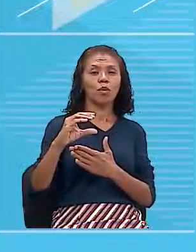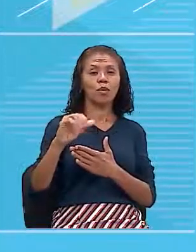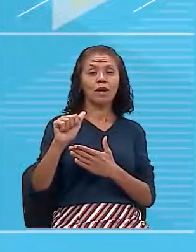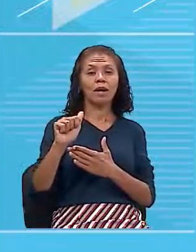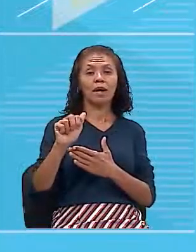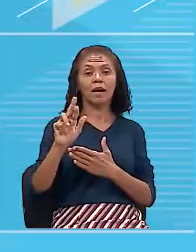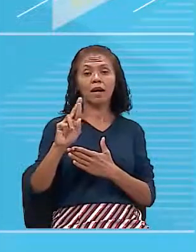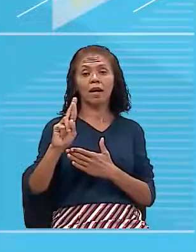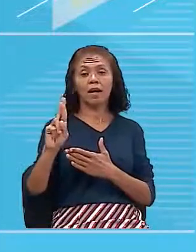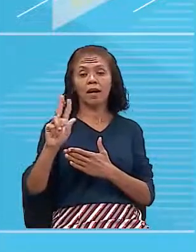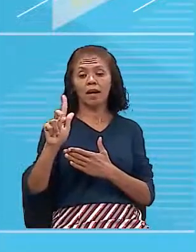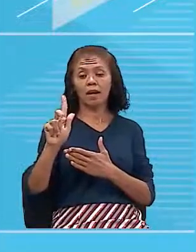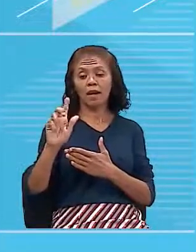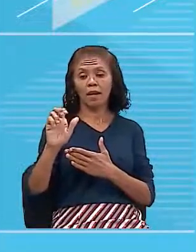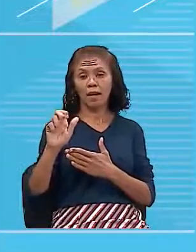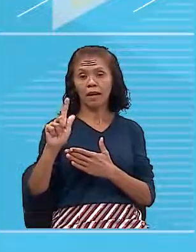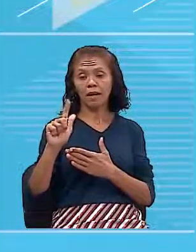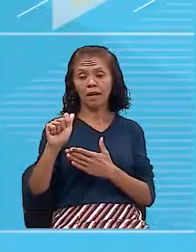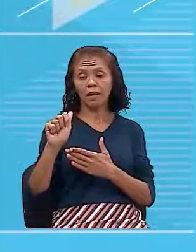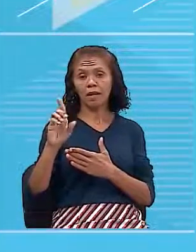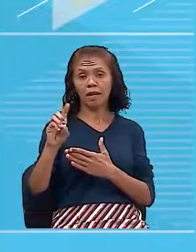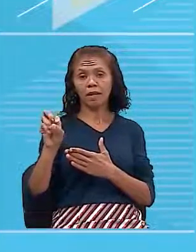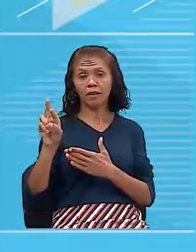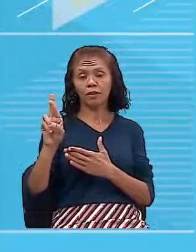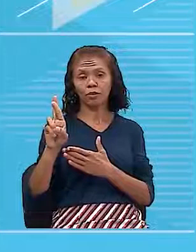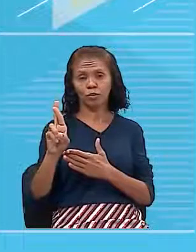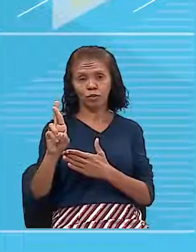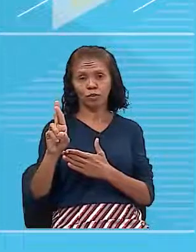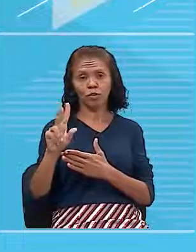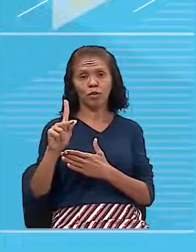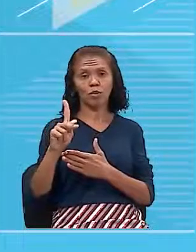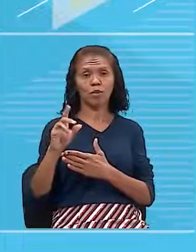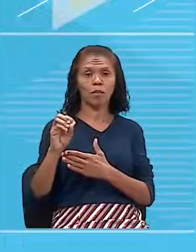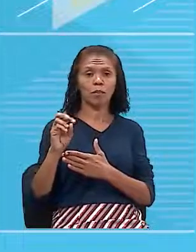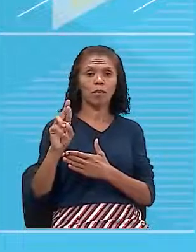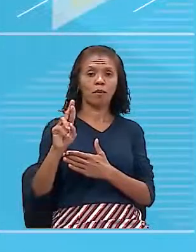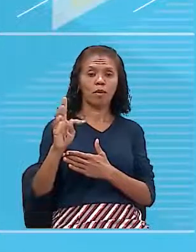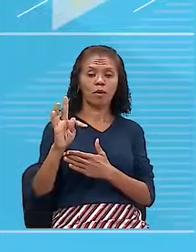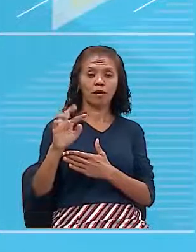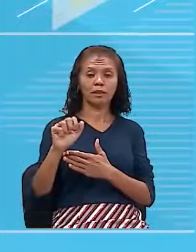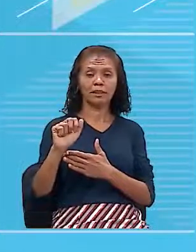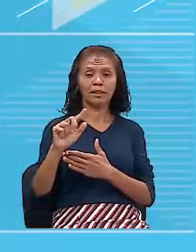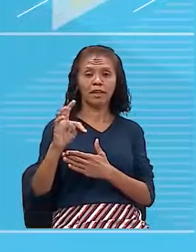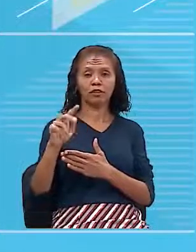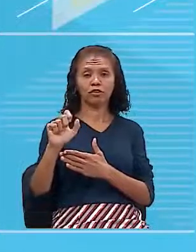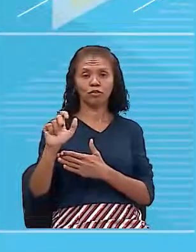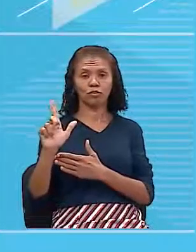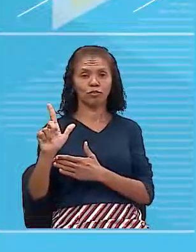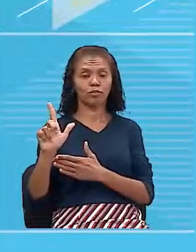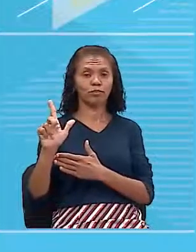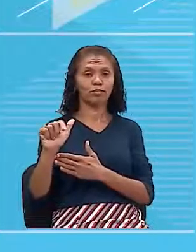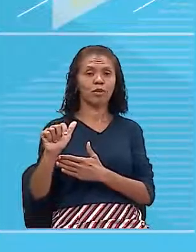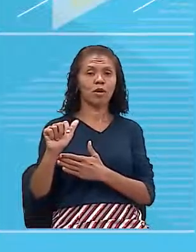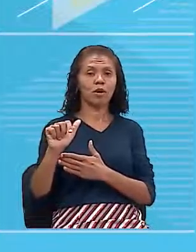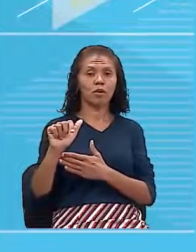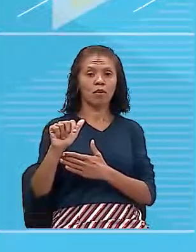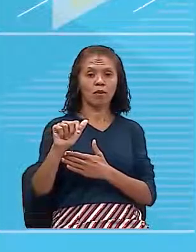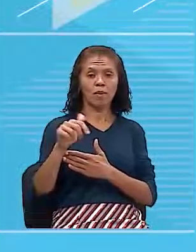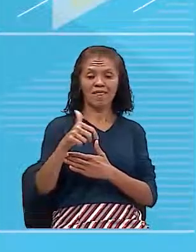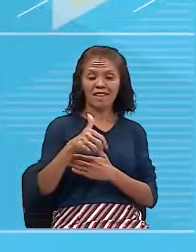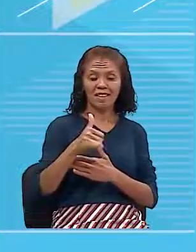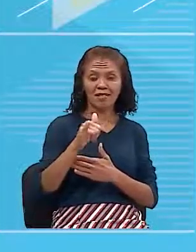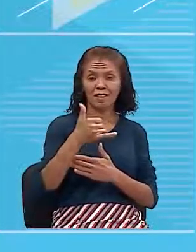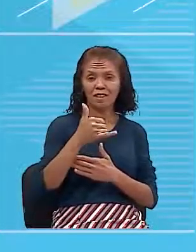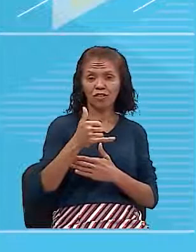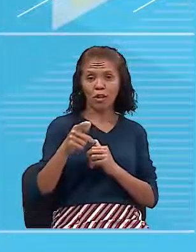de hoje é como se fosse o carregador portátil ele tem a energia lhe pronta